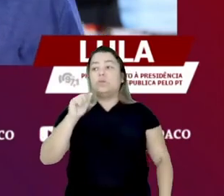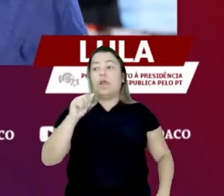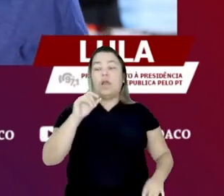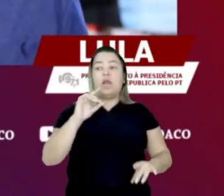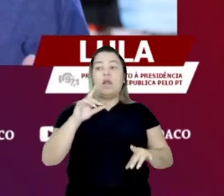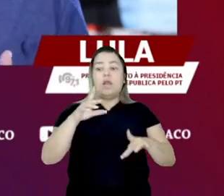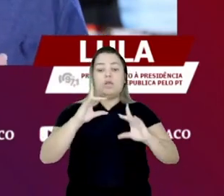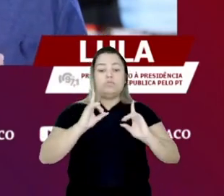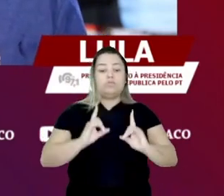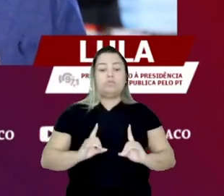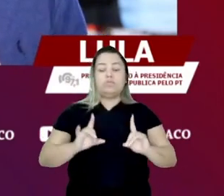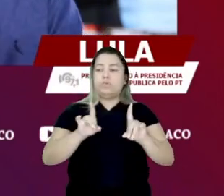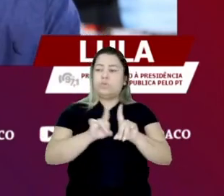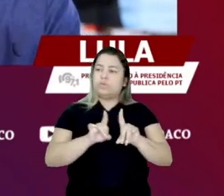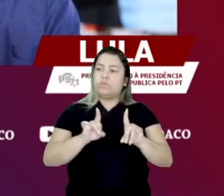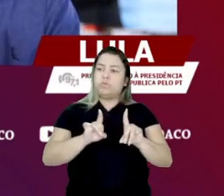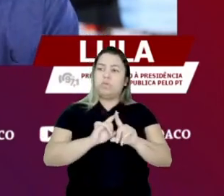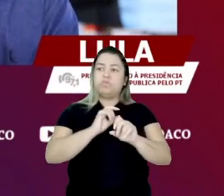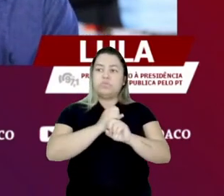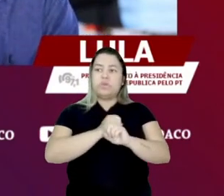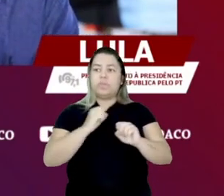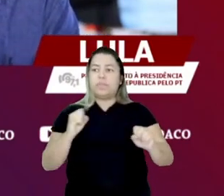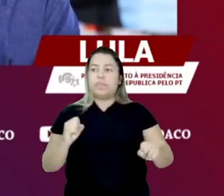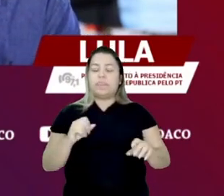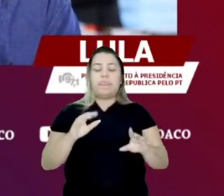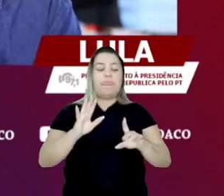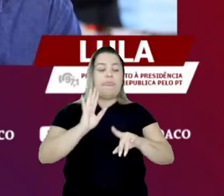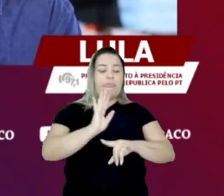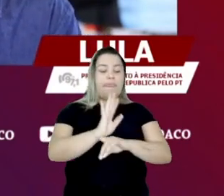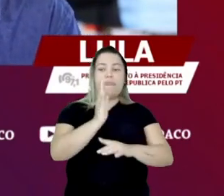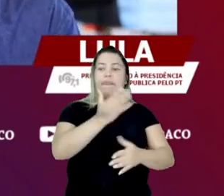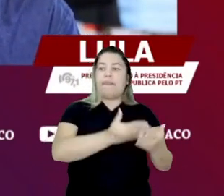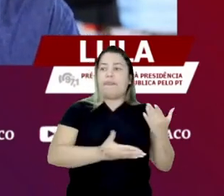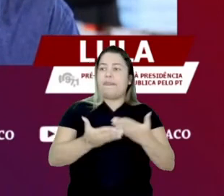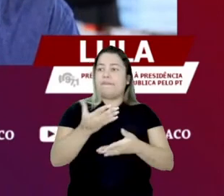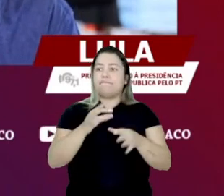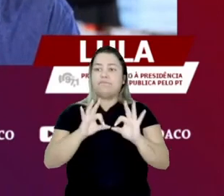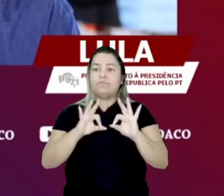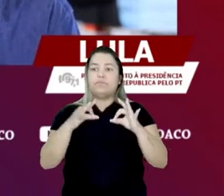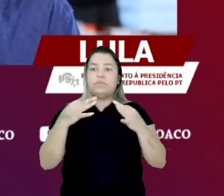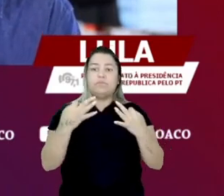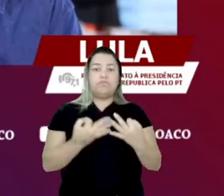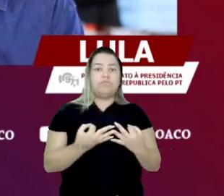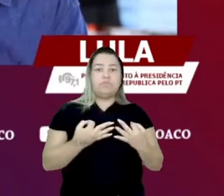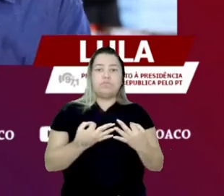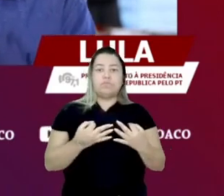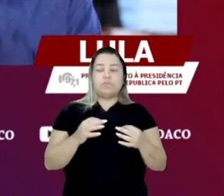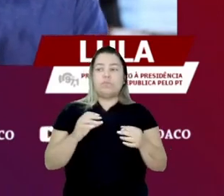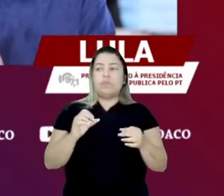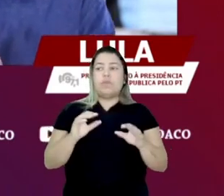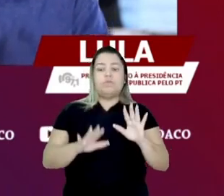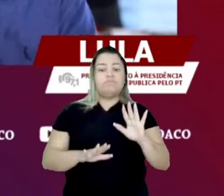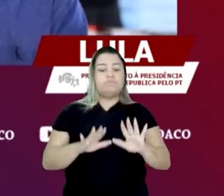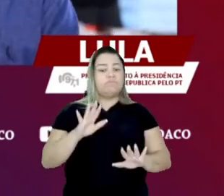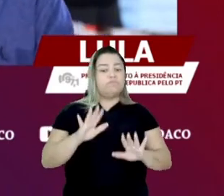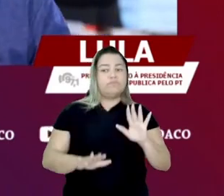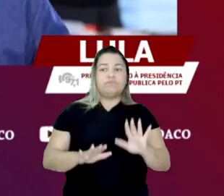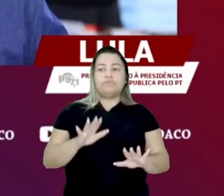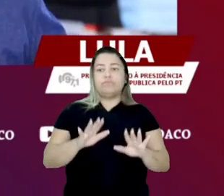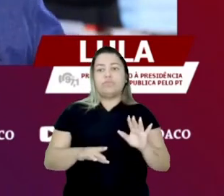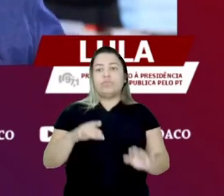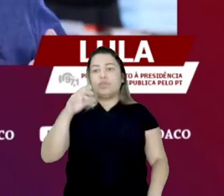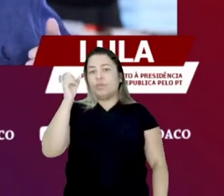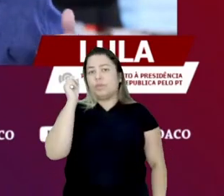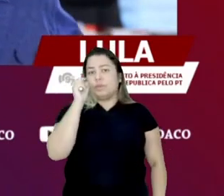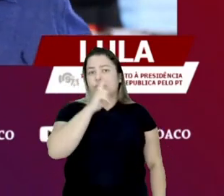difícil relação. Então, o que eu posso dizer para você é o seguinte, é que vocês, Laiane, vocês, pessoas que têm parente, pessoas